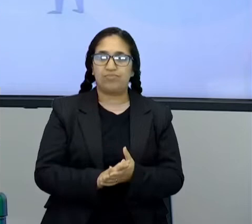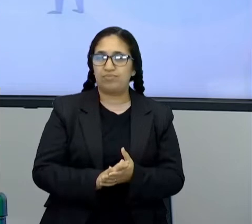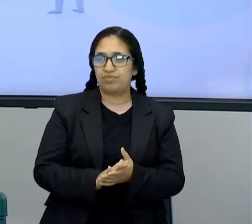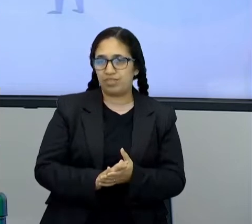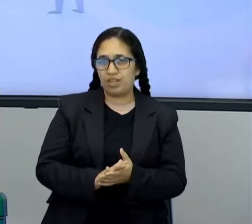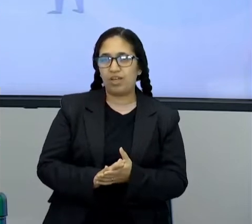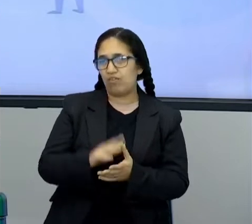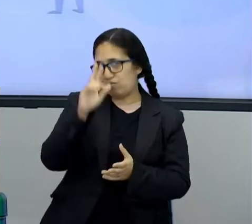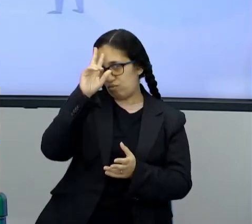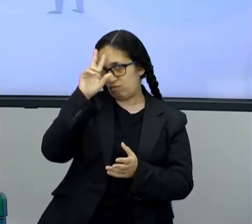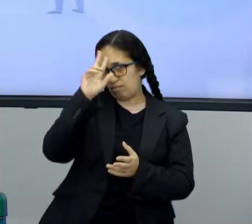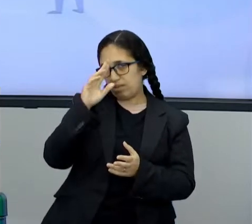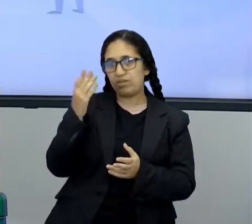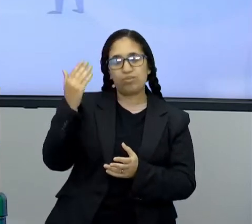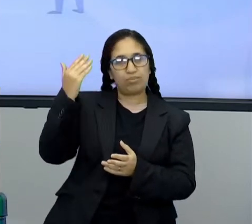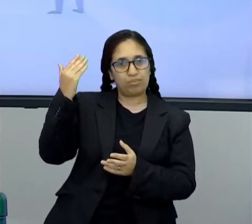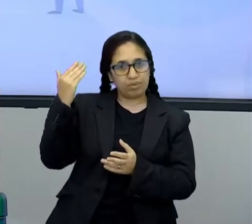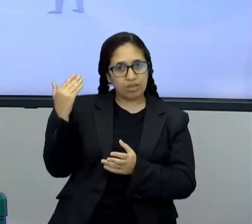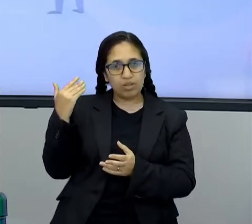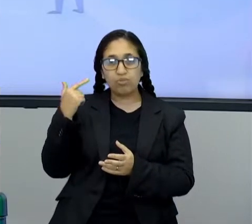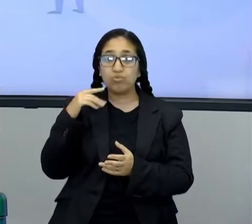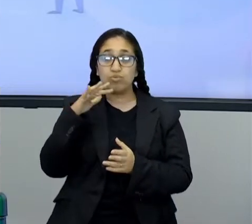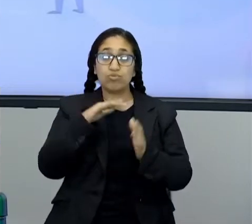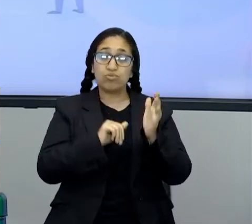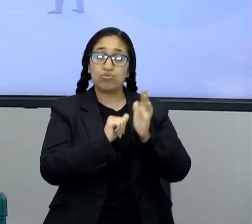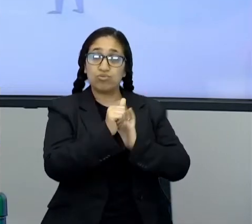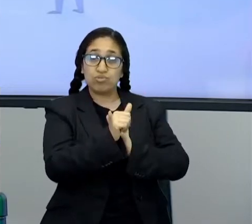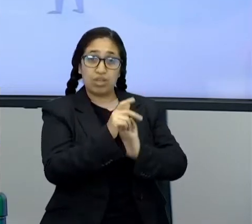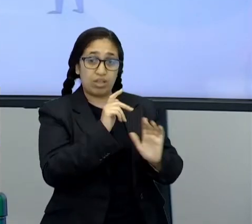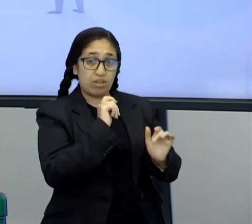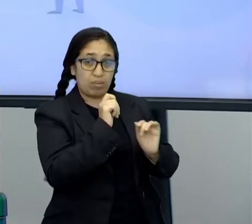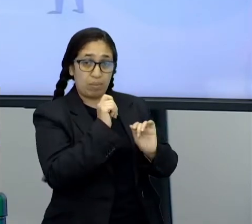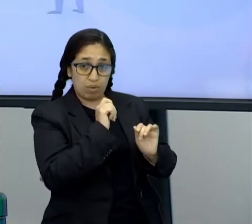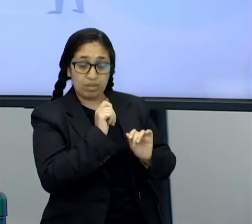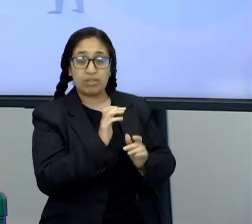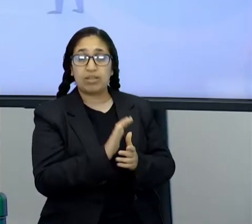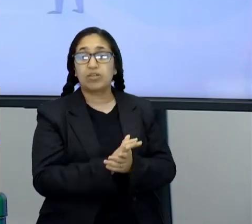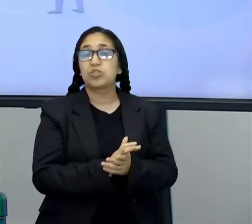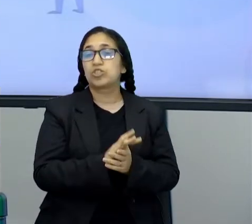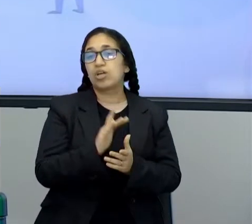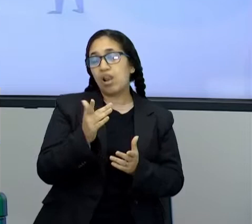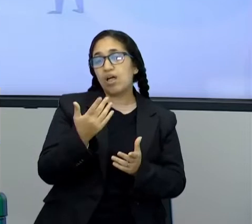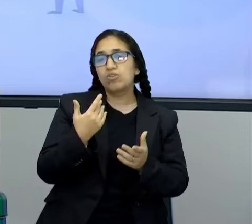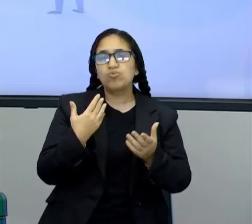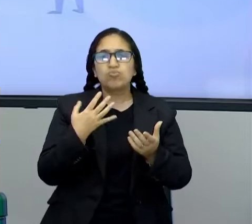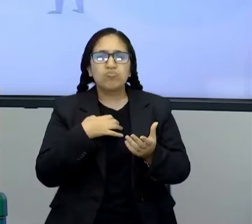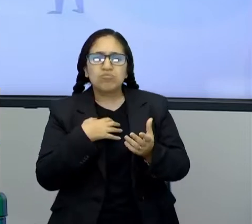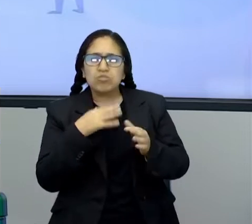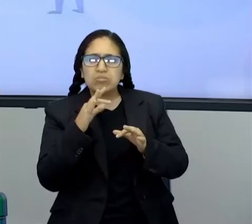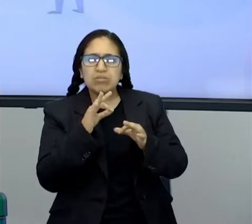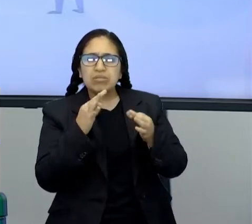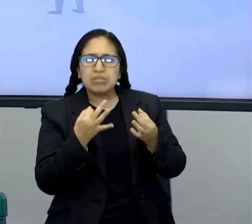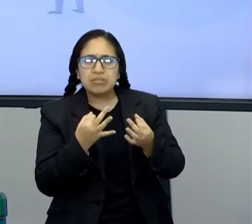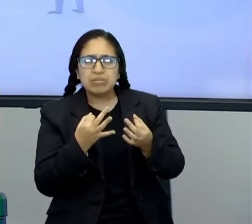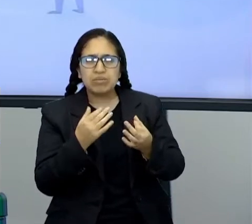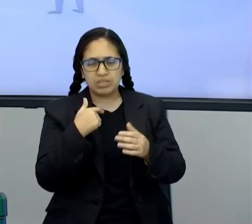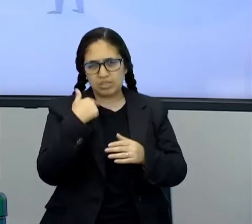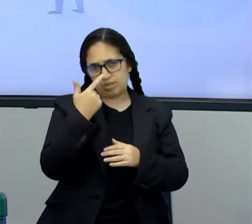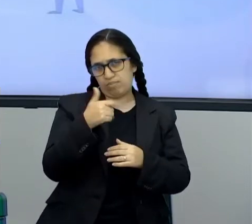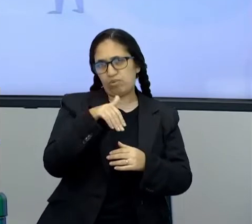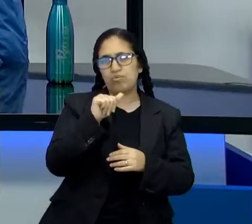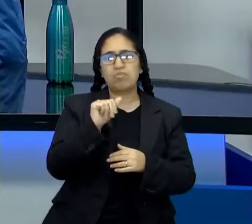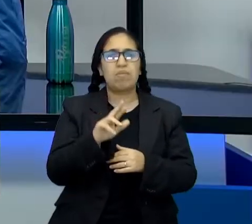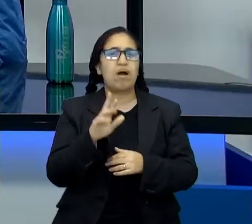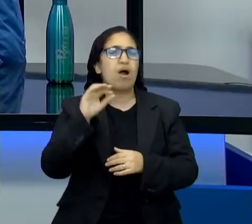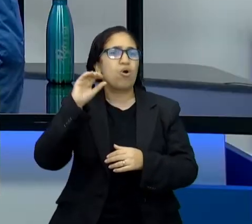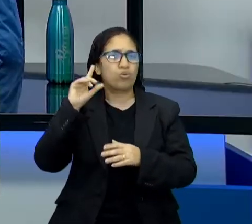retomando um pouquinho, então, sobre o gênero reportagem, né? Então, de forma bem simples, aí o Mauro depois pode complementar